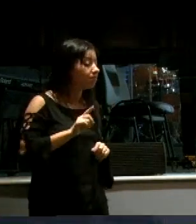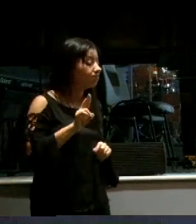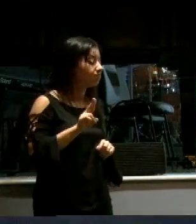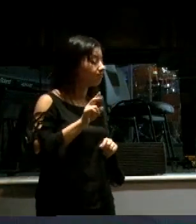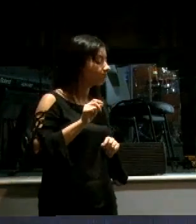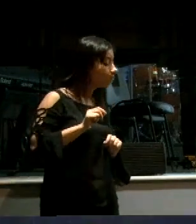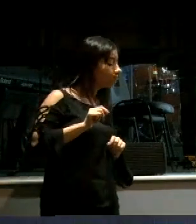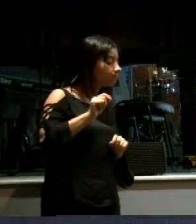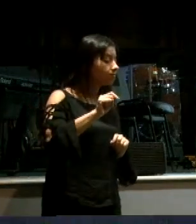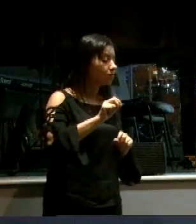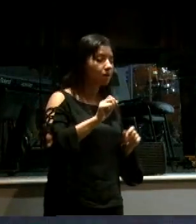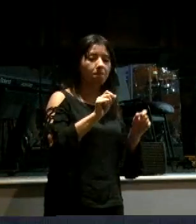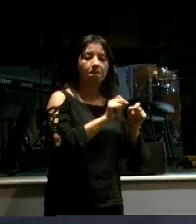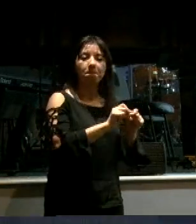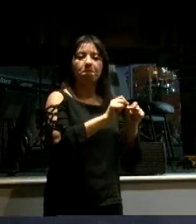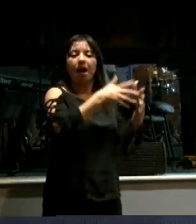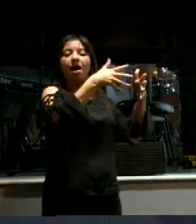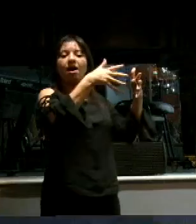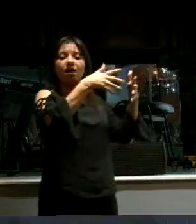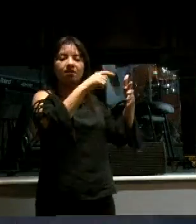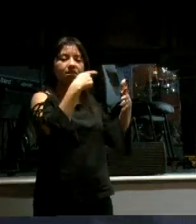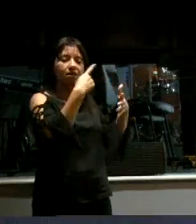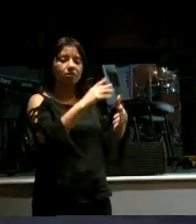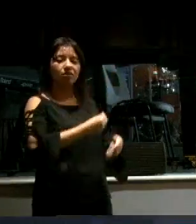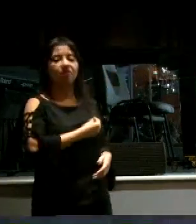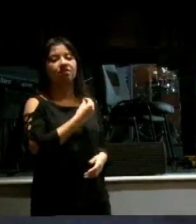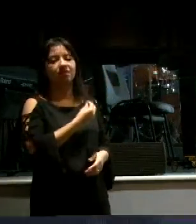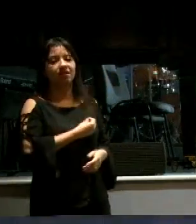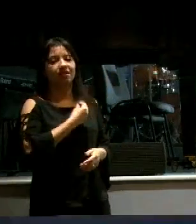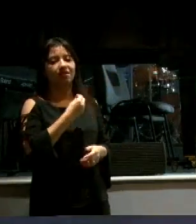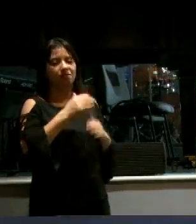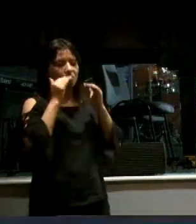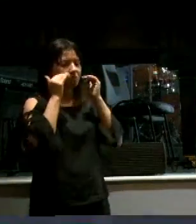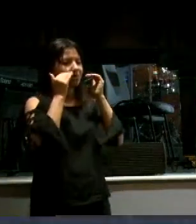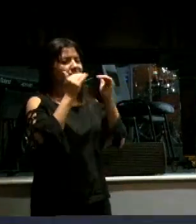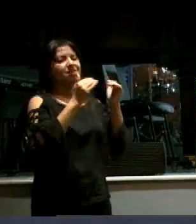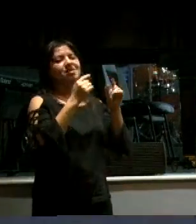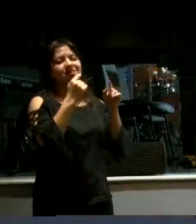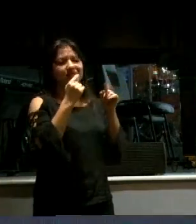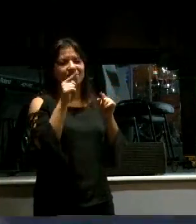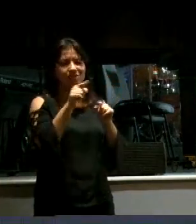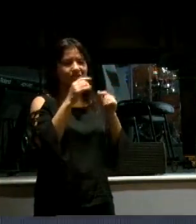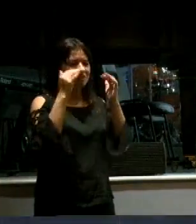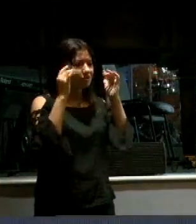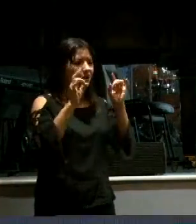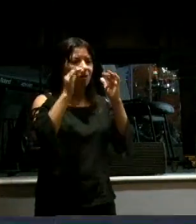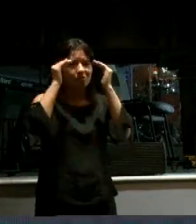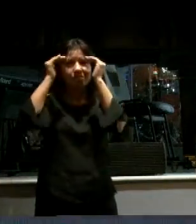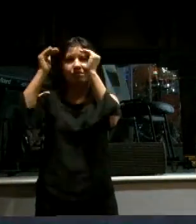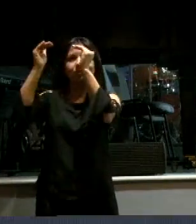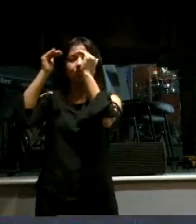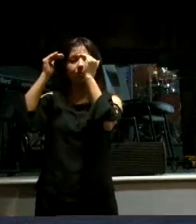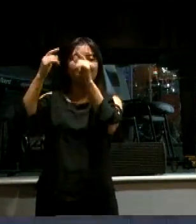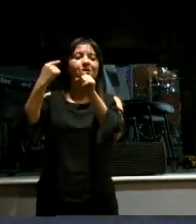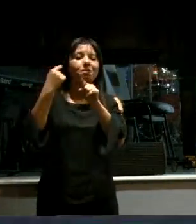vida. Obedeça, porque a loucura de Deus é mais sábia do que a sabedoria dos